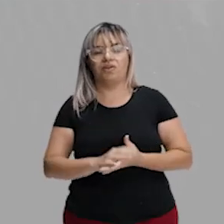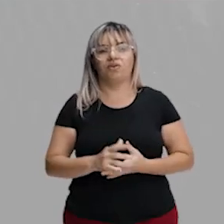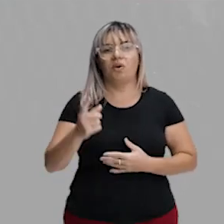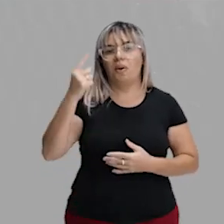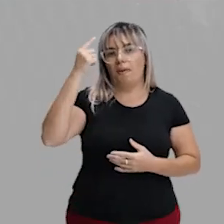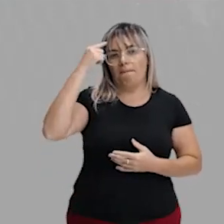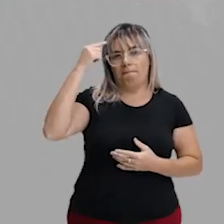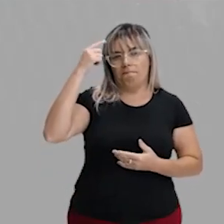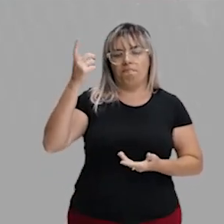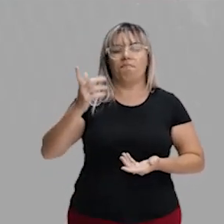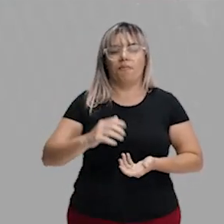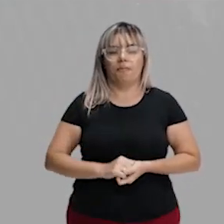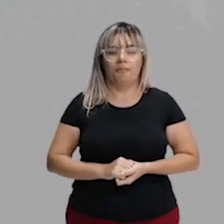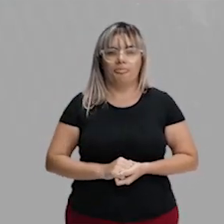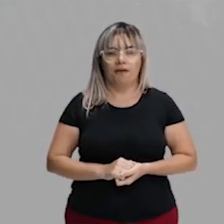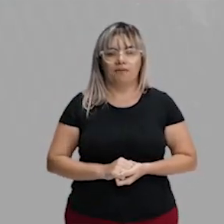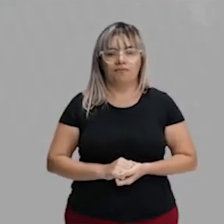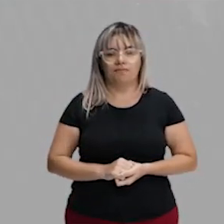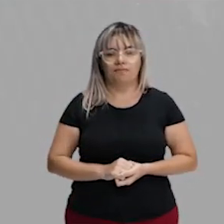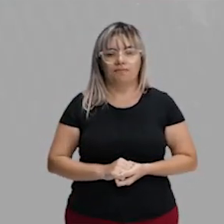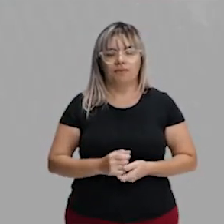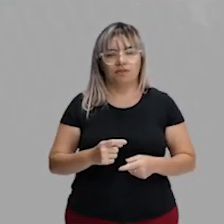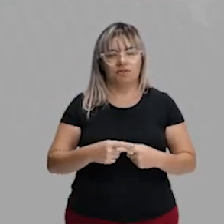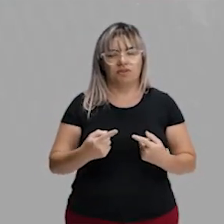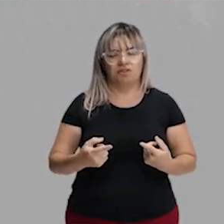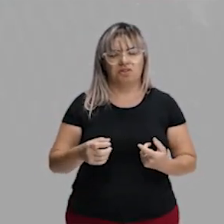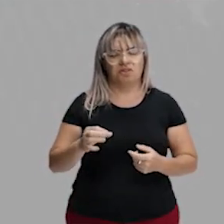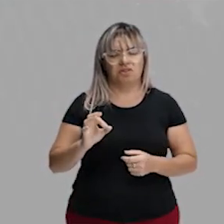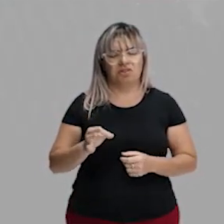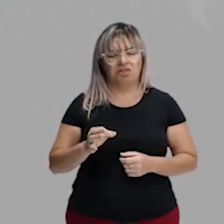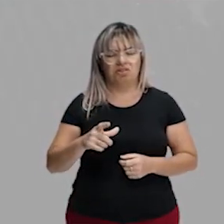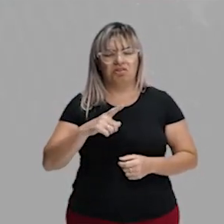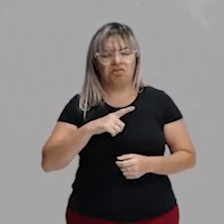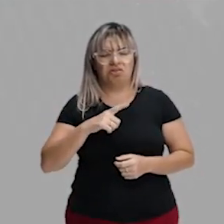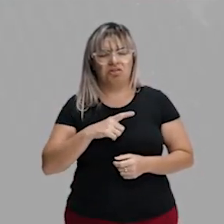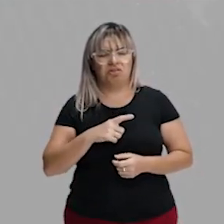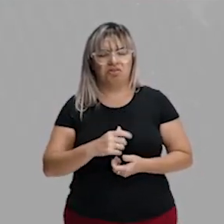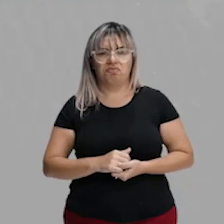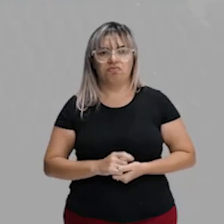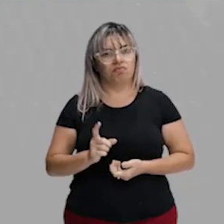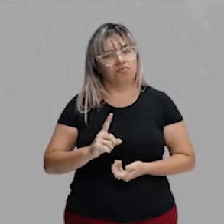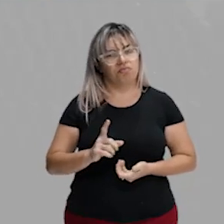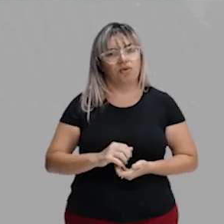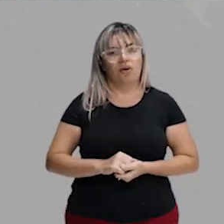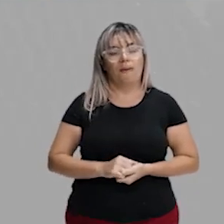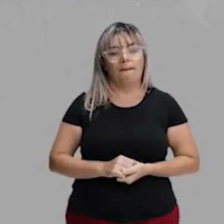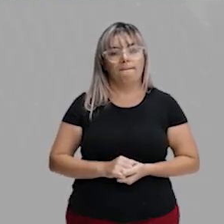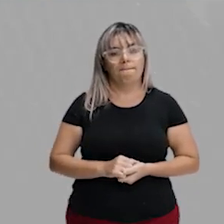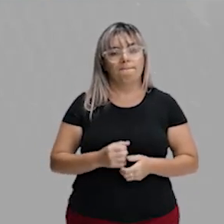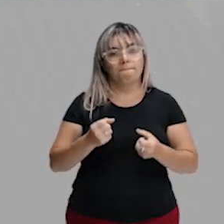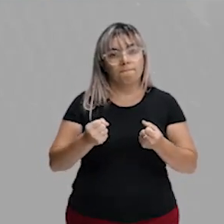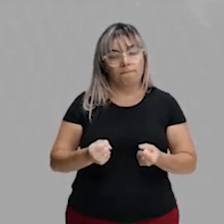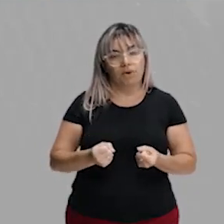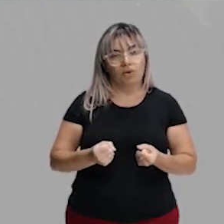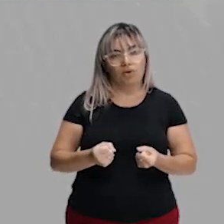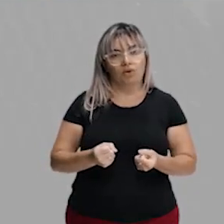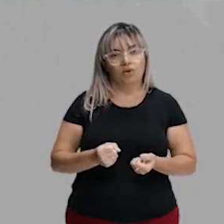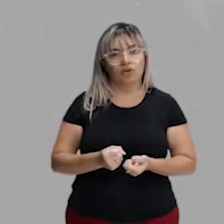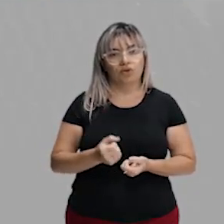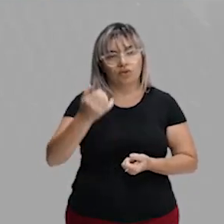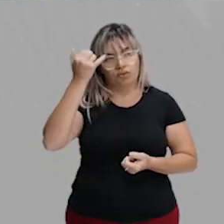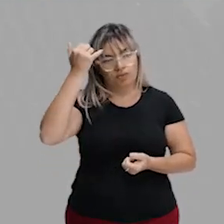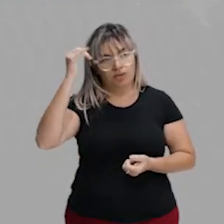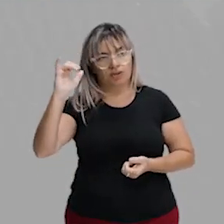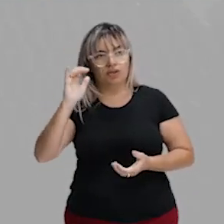Bom, já a equação do receptor, como é positiva, é uma crescente, né? Ok? Então seria